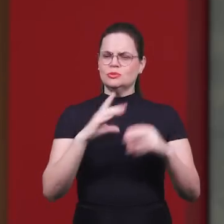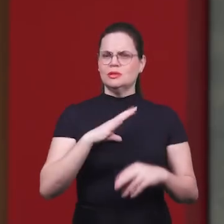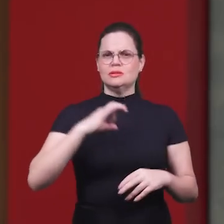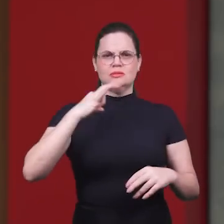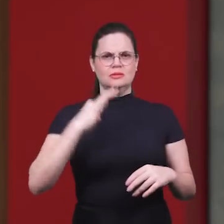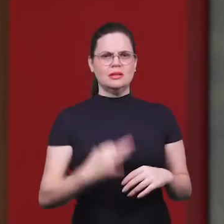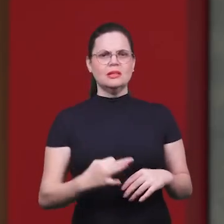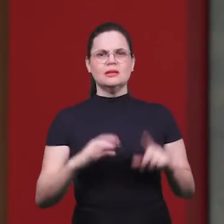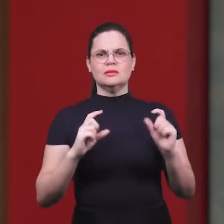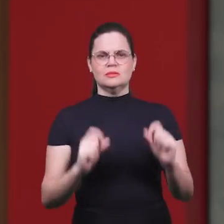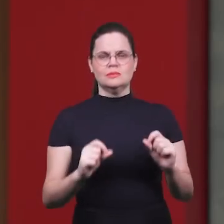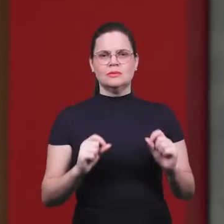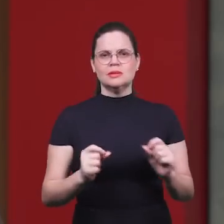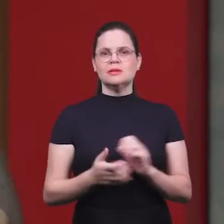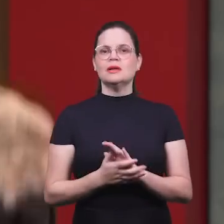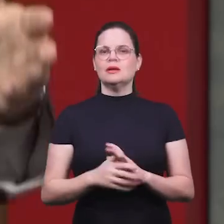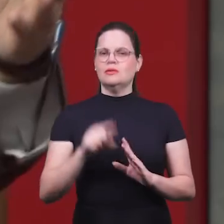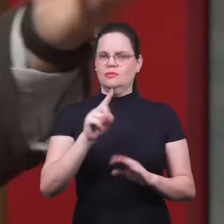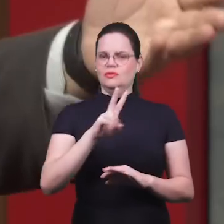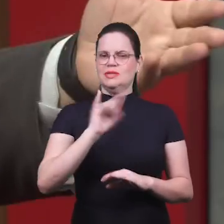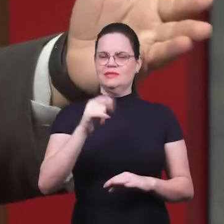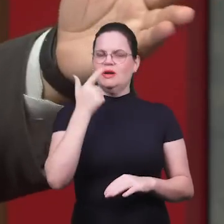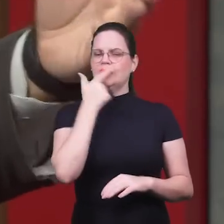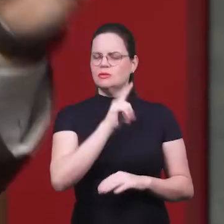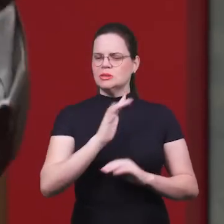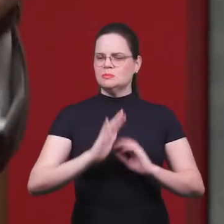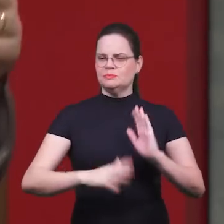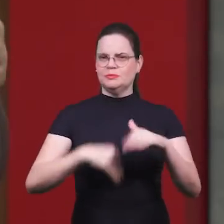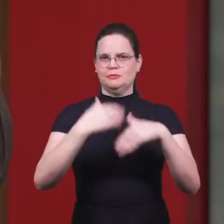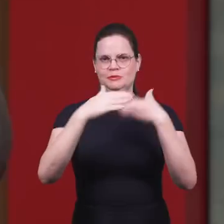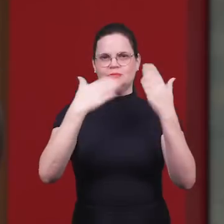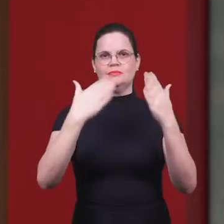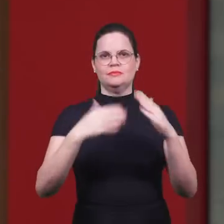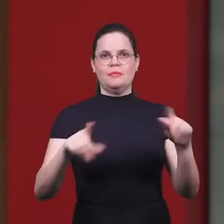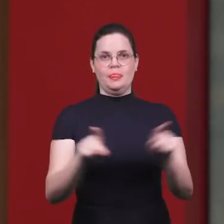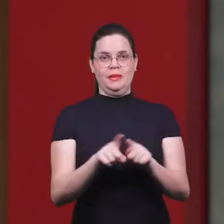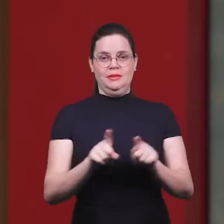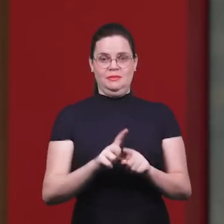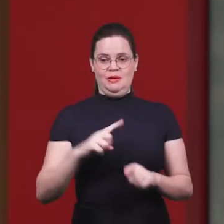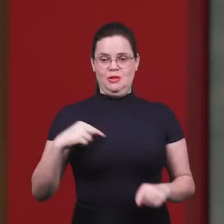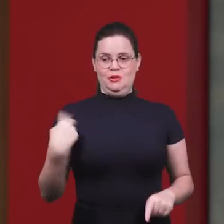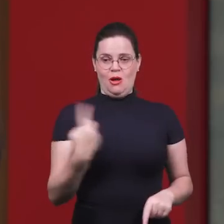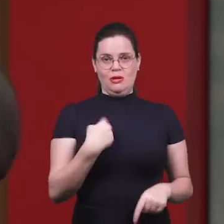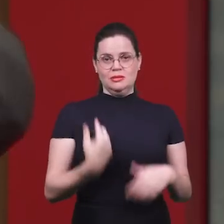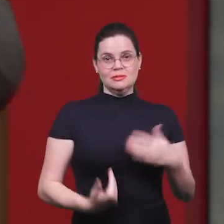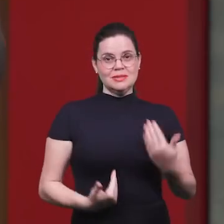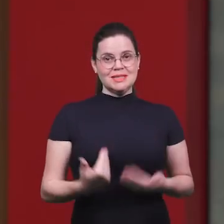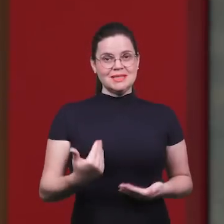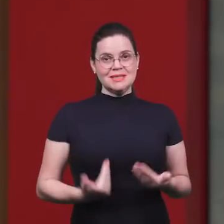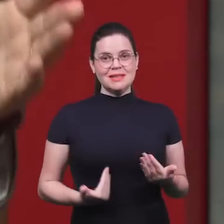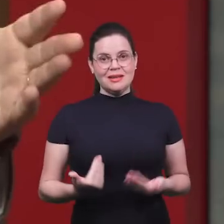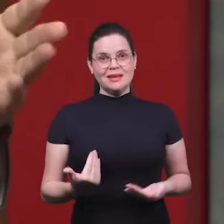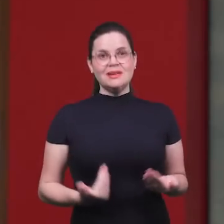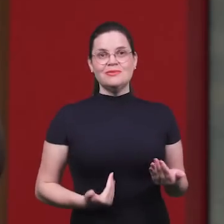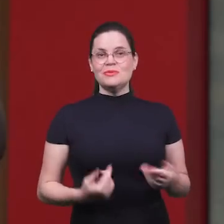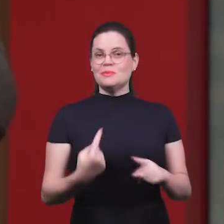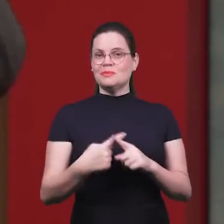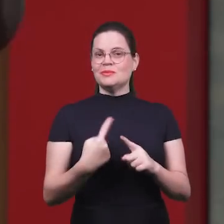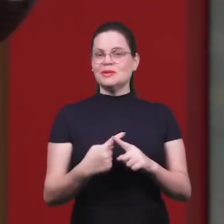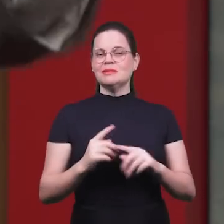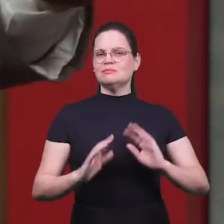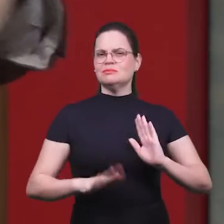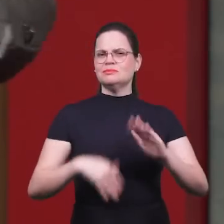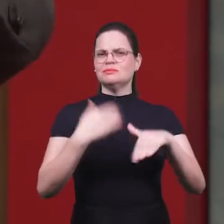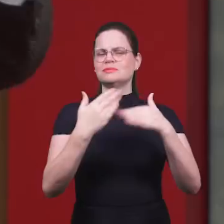alguma, sucesso é o que você visualiza e, principalmente no nosso caso, Aí poderia falar isso, que sucesso é